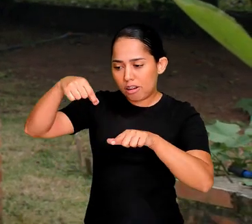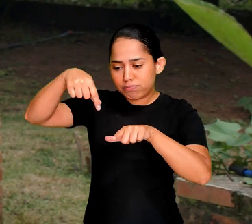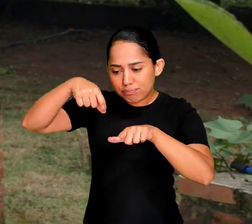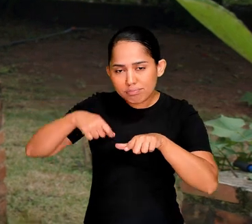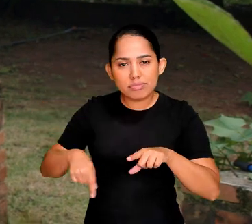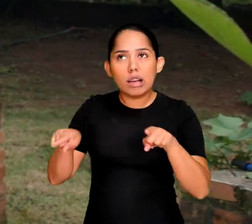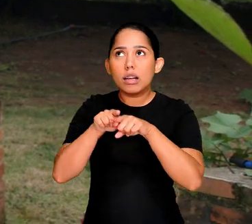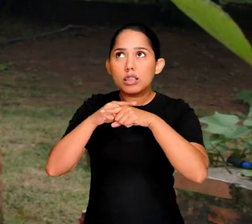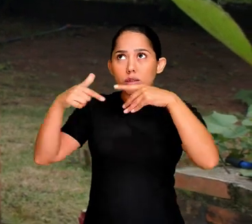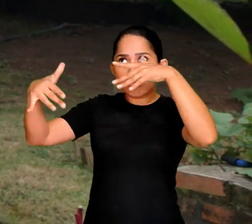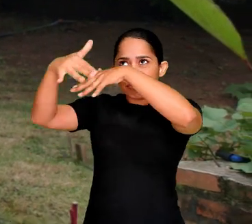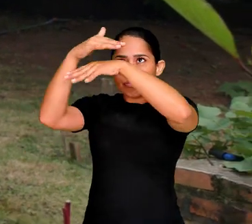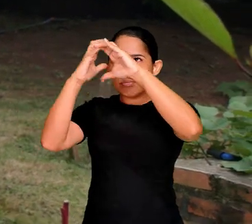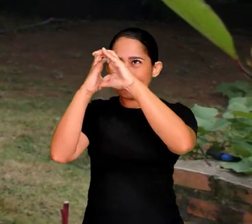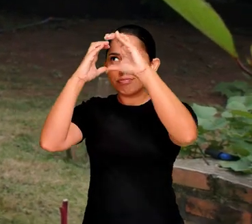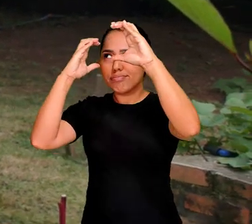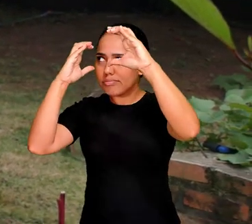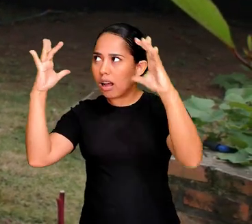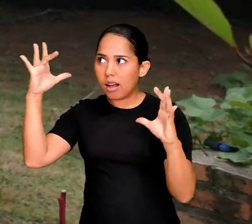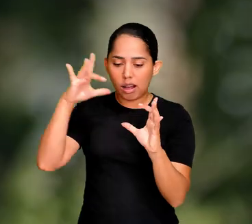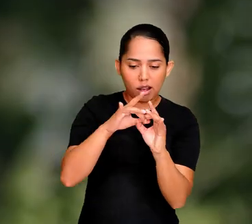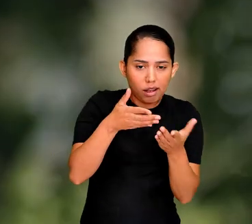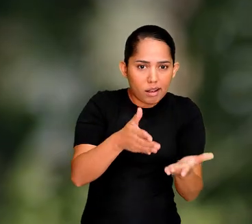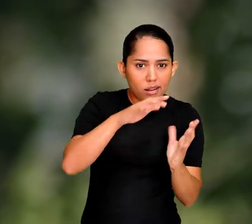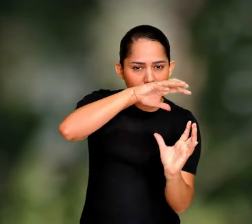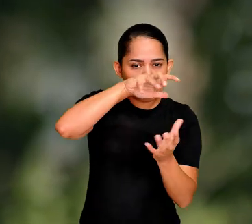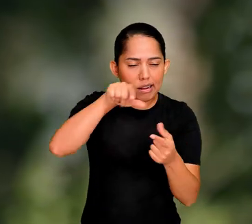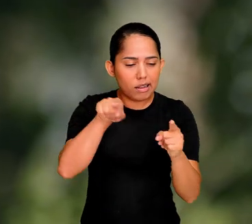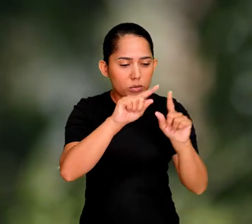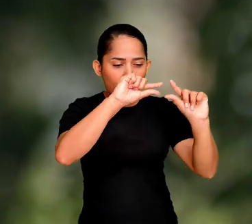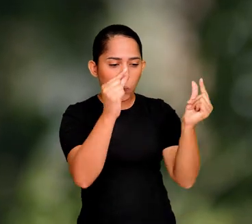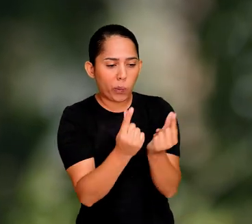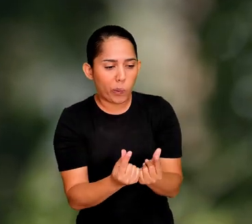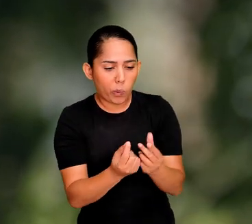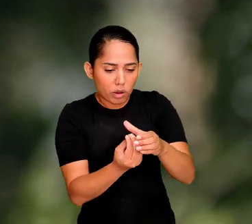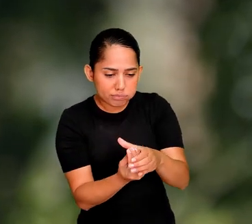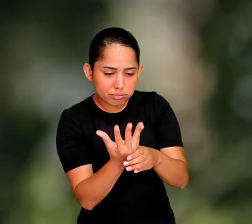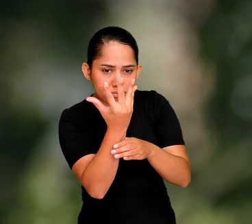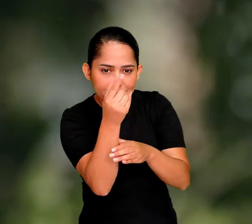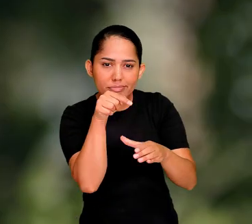ritmos astronômicos, os preparados biodinâmicos, a formação de um organismo agrícola